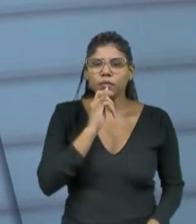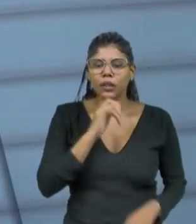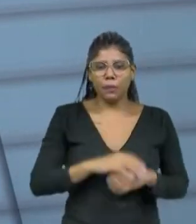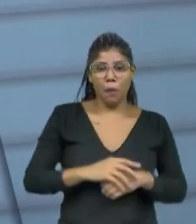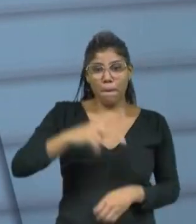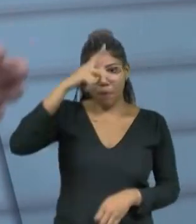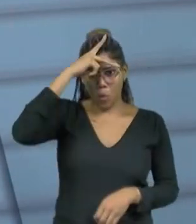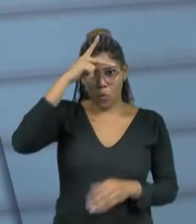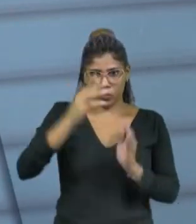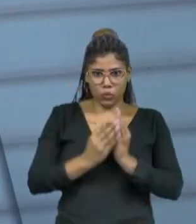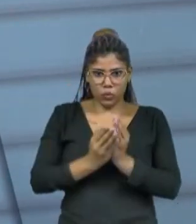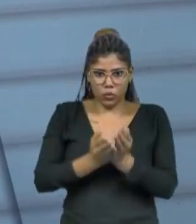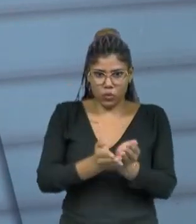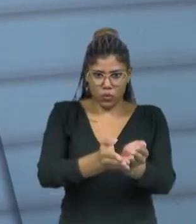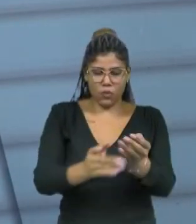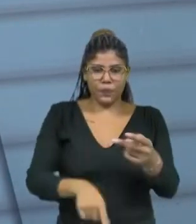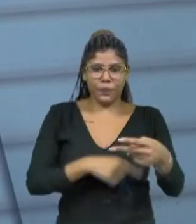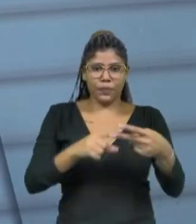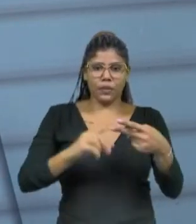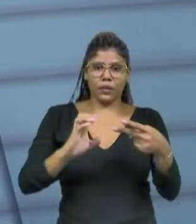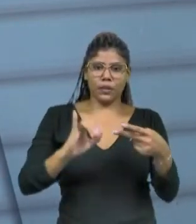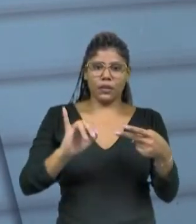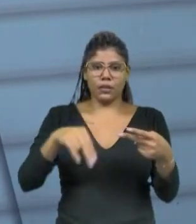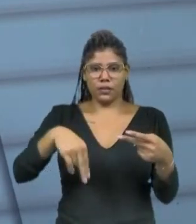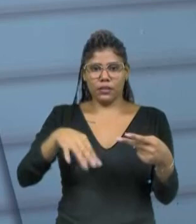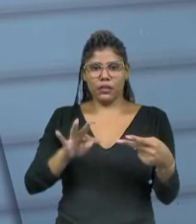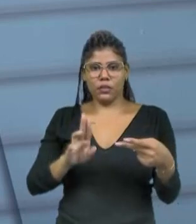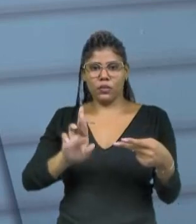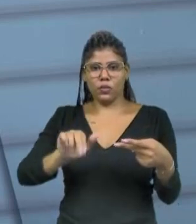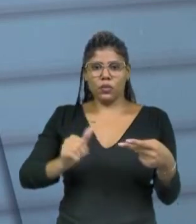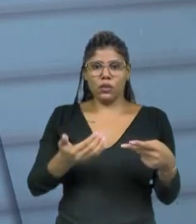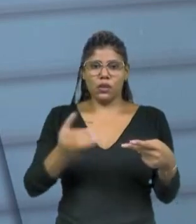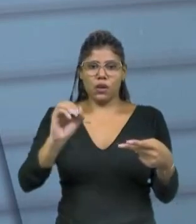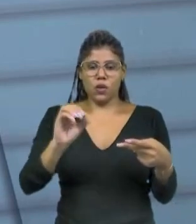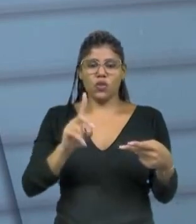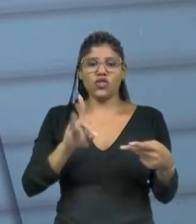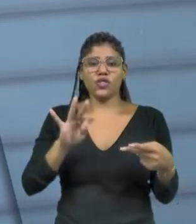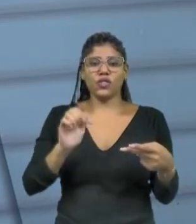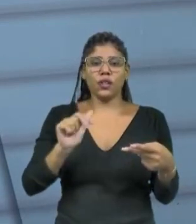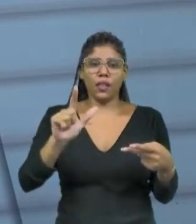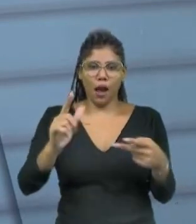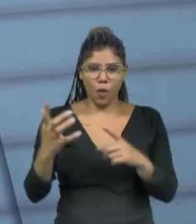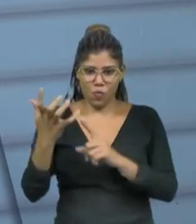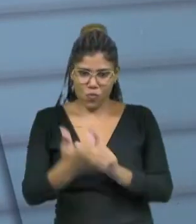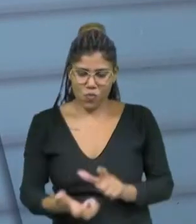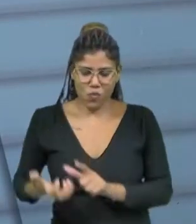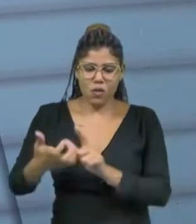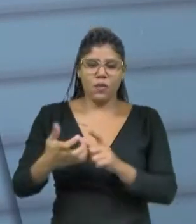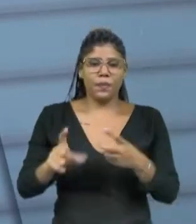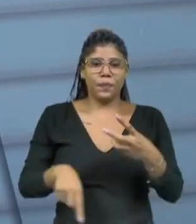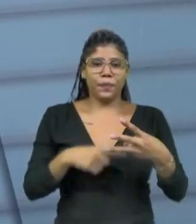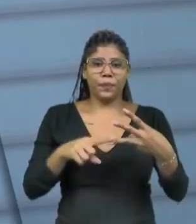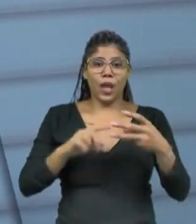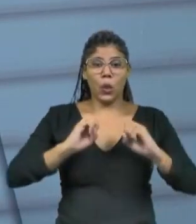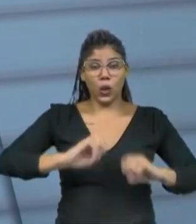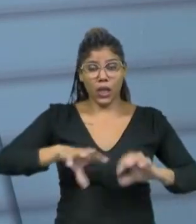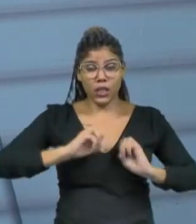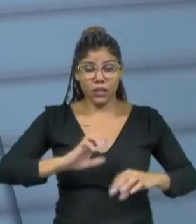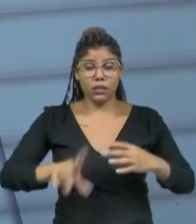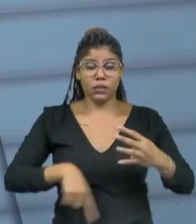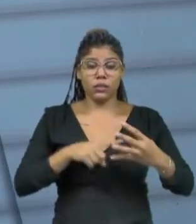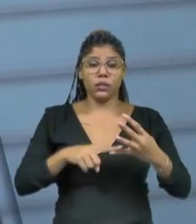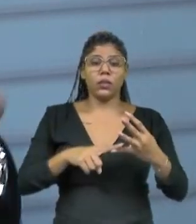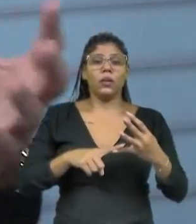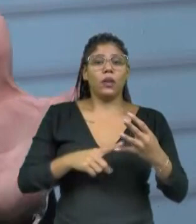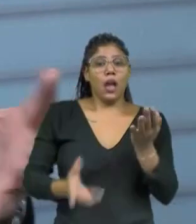Pecém, Cinturão Digital, né? Toda essa questão da educação, esse equilíbrio fiscal, né? Infraestrutura do